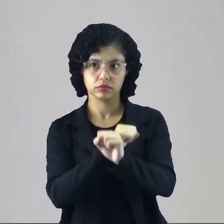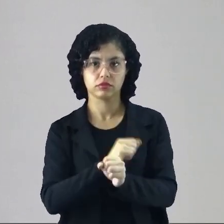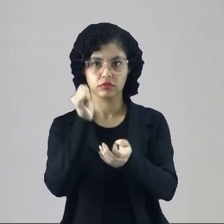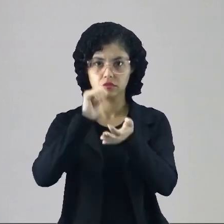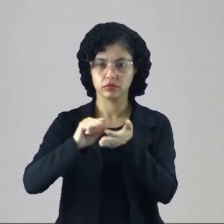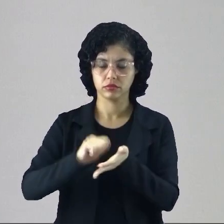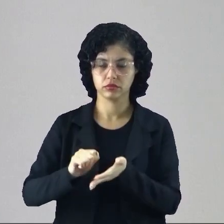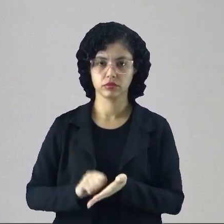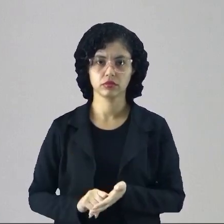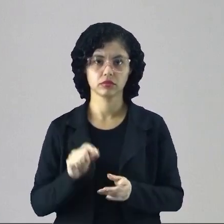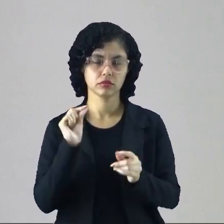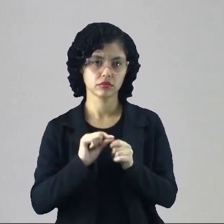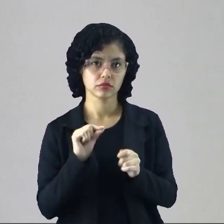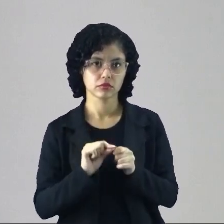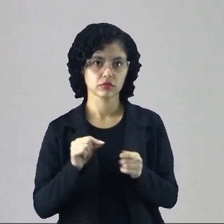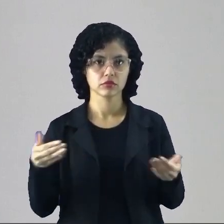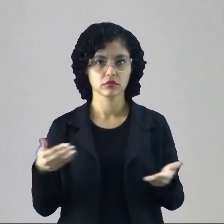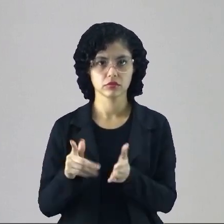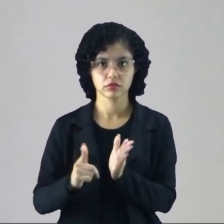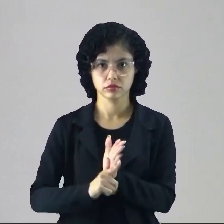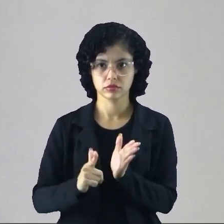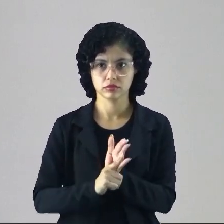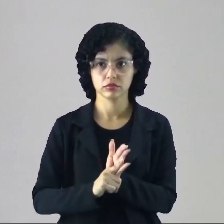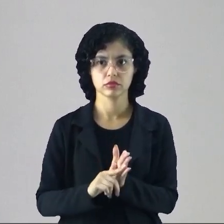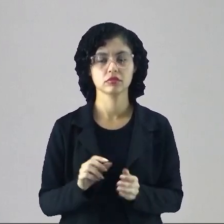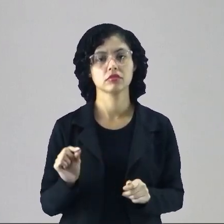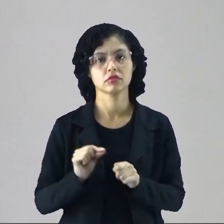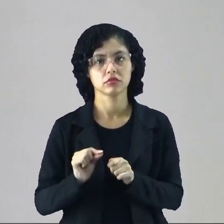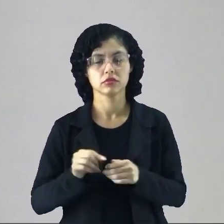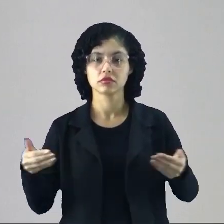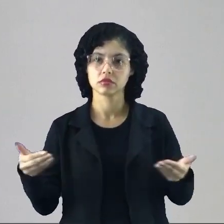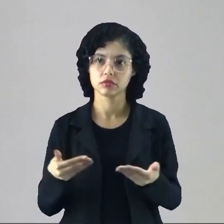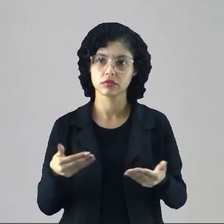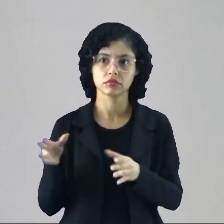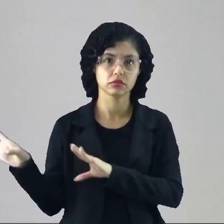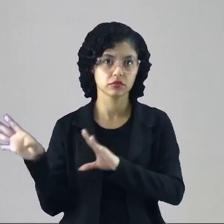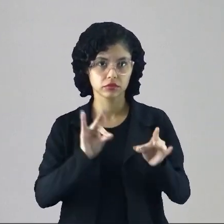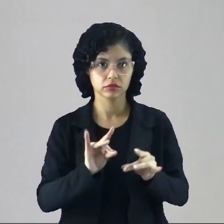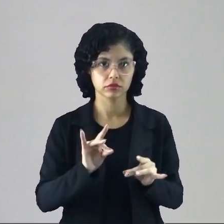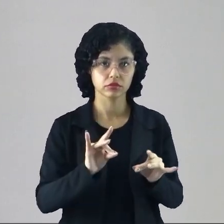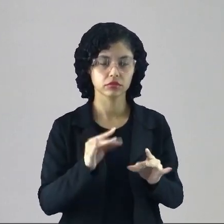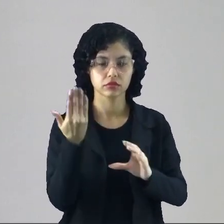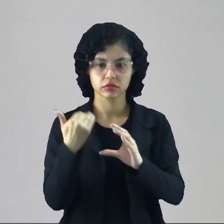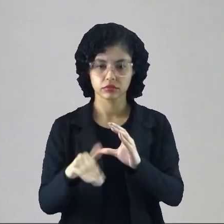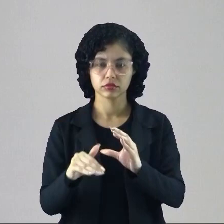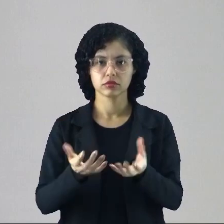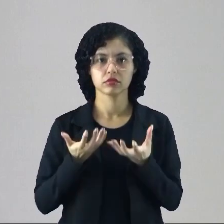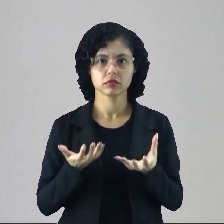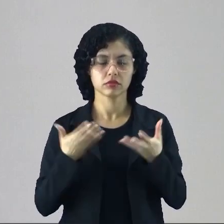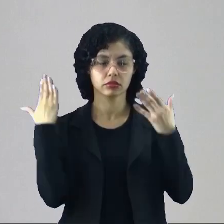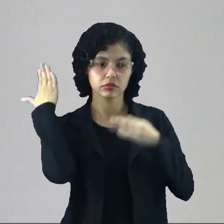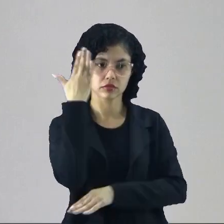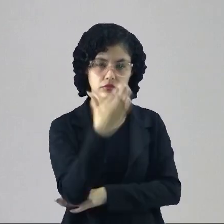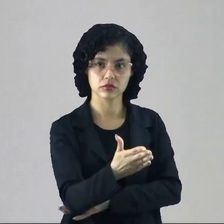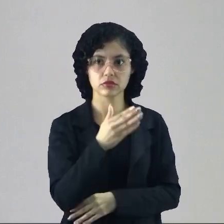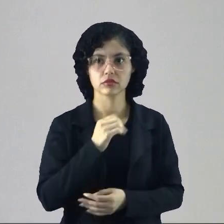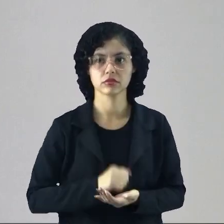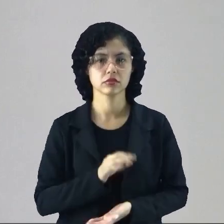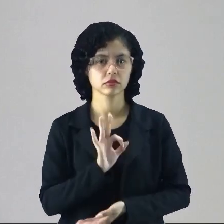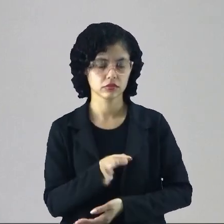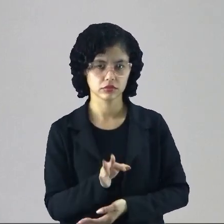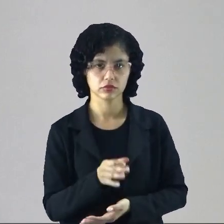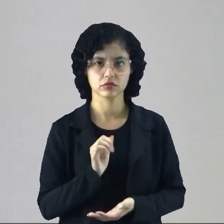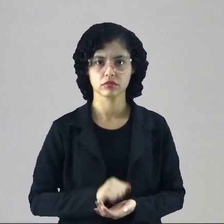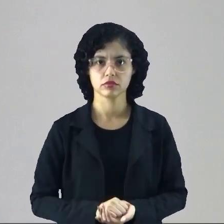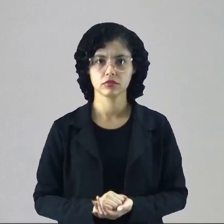os escribas faziam esse papel que a Internet faz hoje né que é levar a mensagem para quem a gente quer direcionar certo